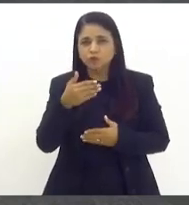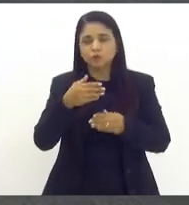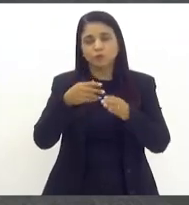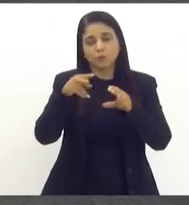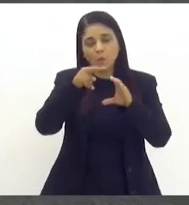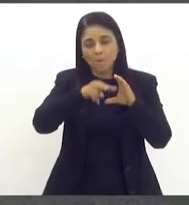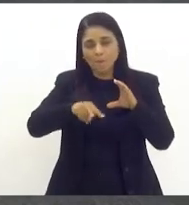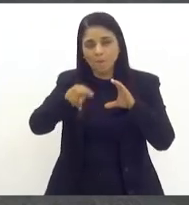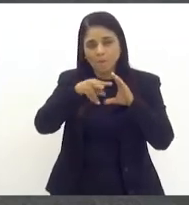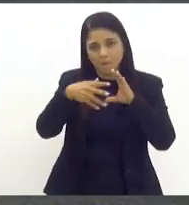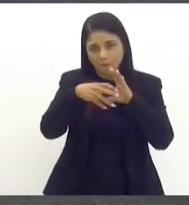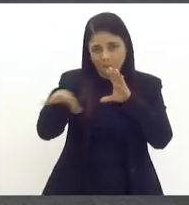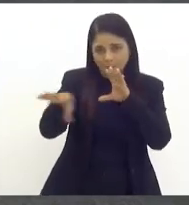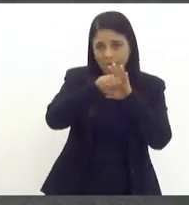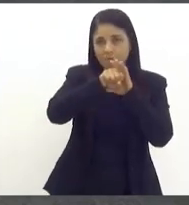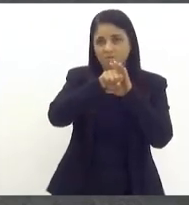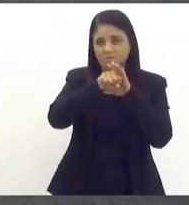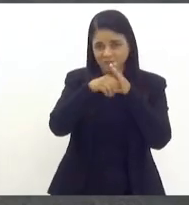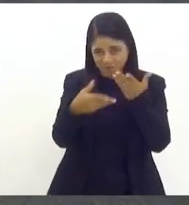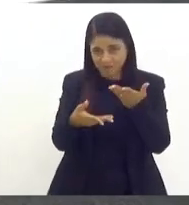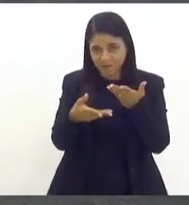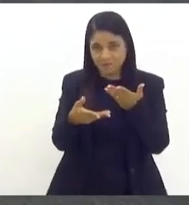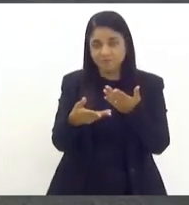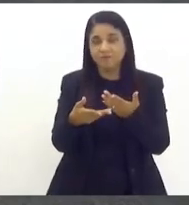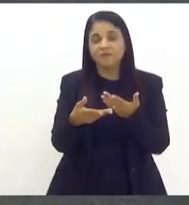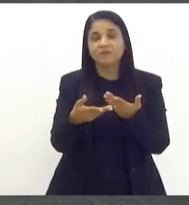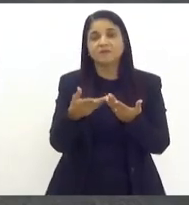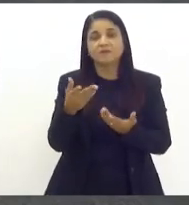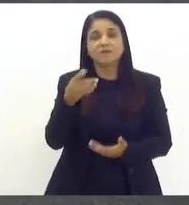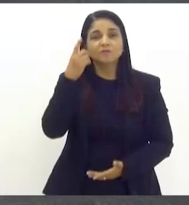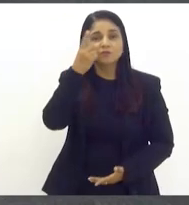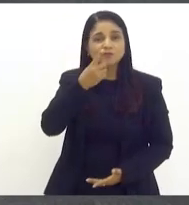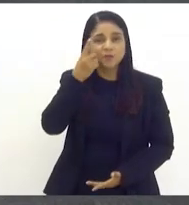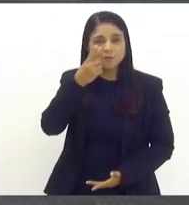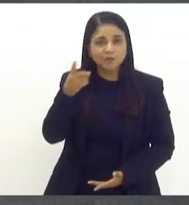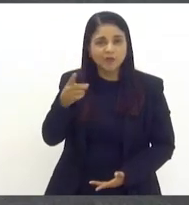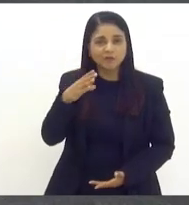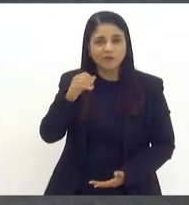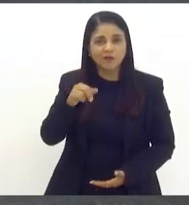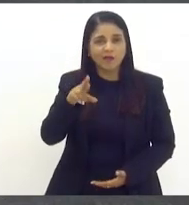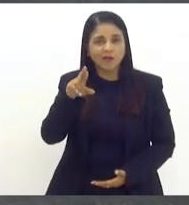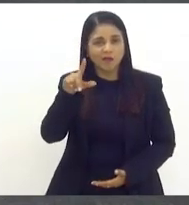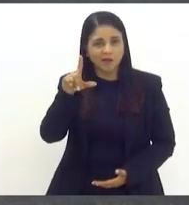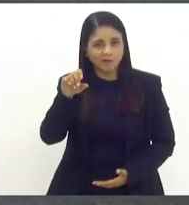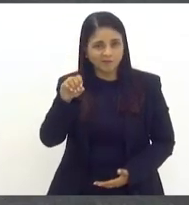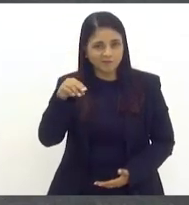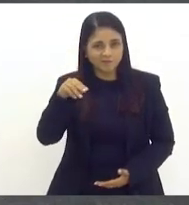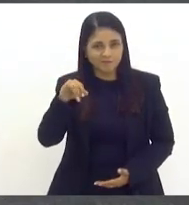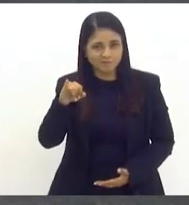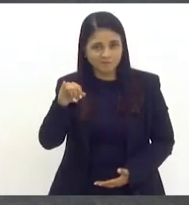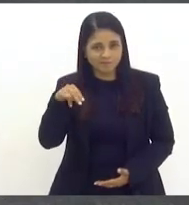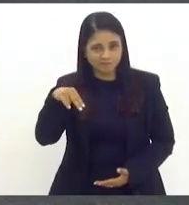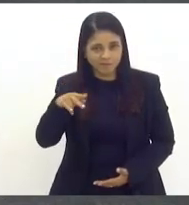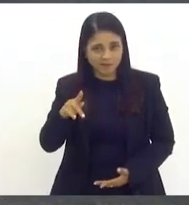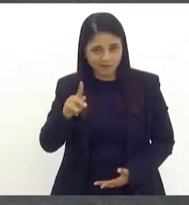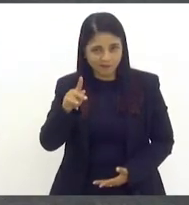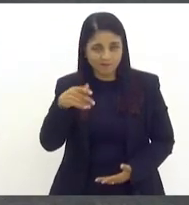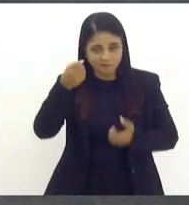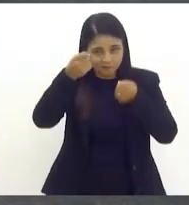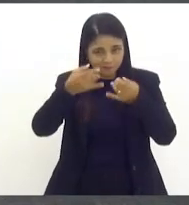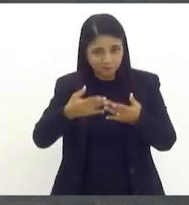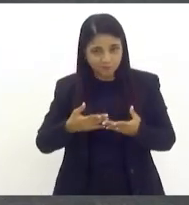visual como o nome Deputado que falou para nós prepararmos